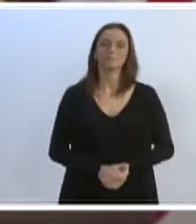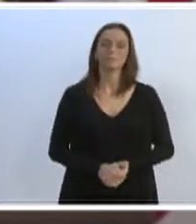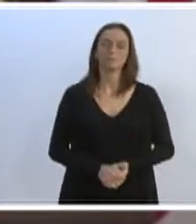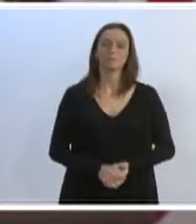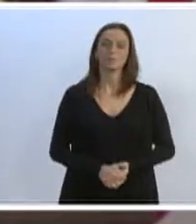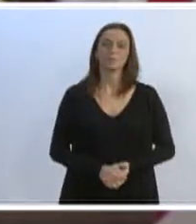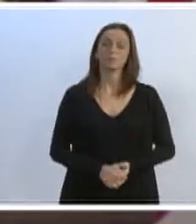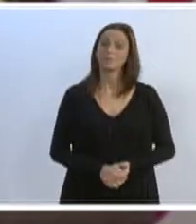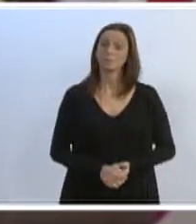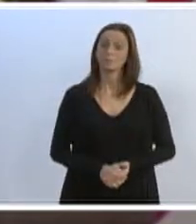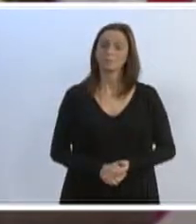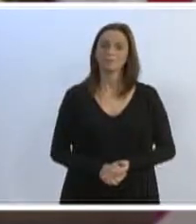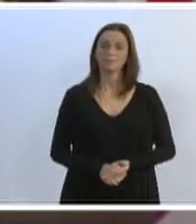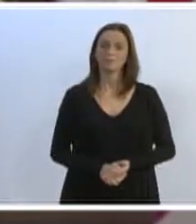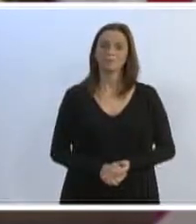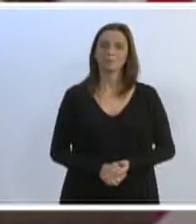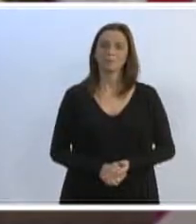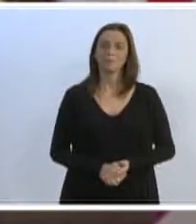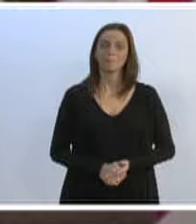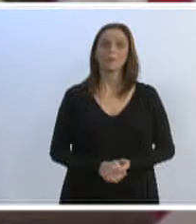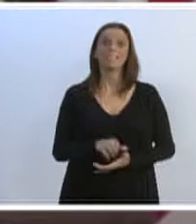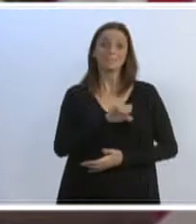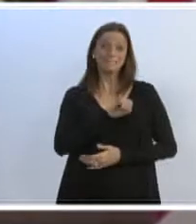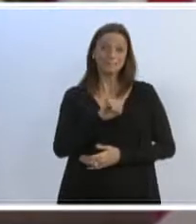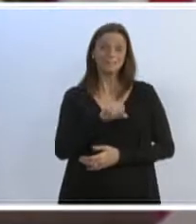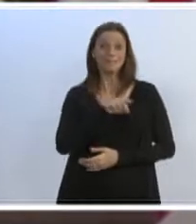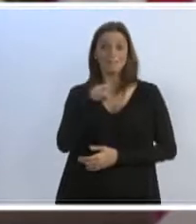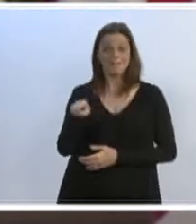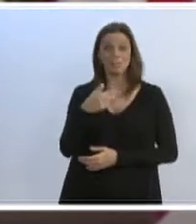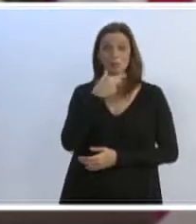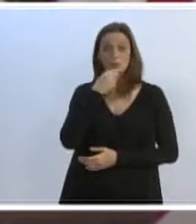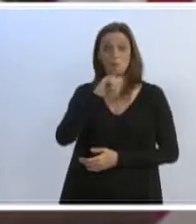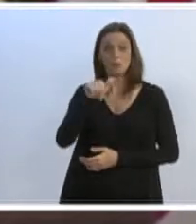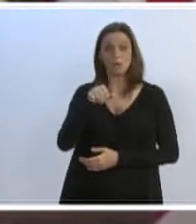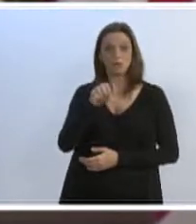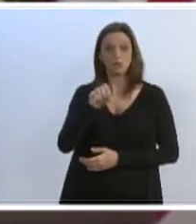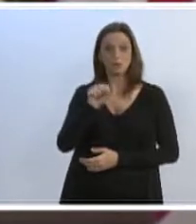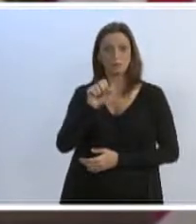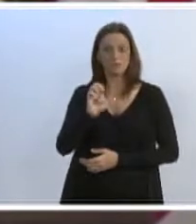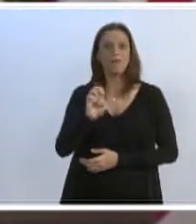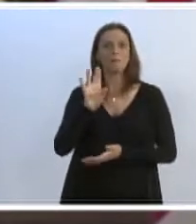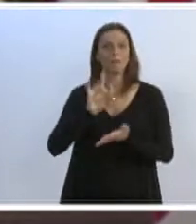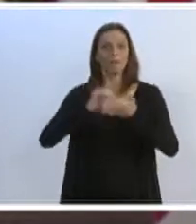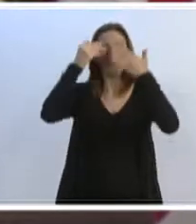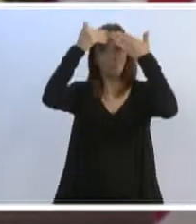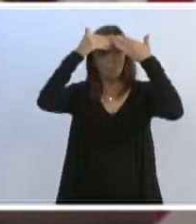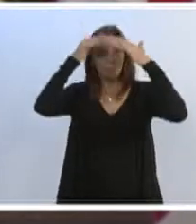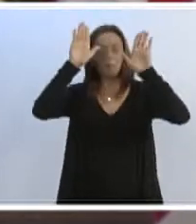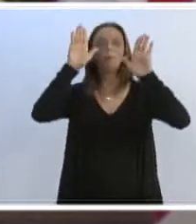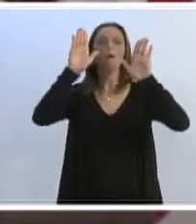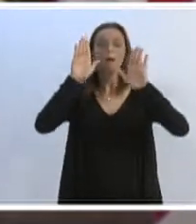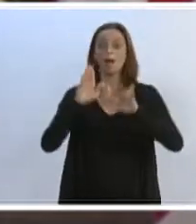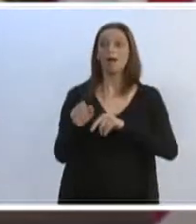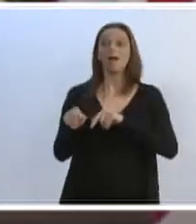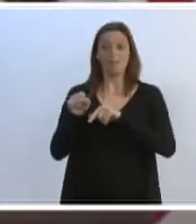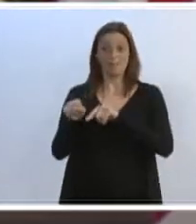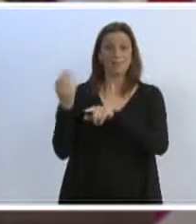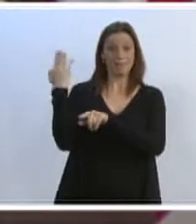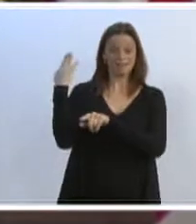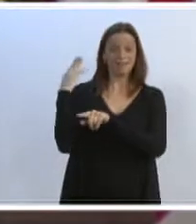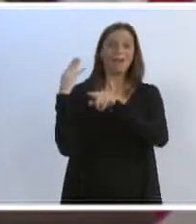pela apresentação e a admiração pelo conteúdo. Estou certo de que Blumenau em Cadernos tem um longo